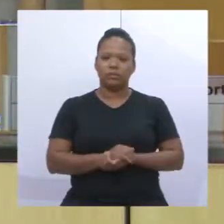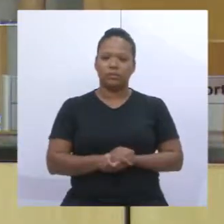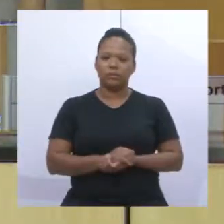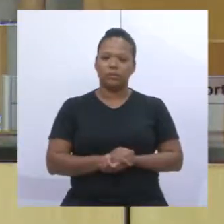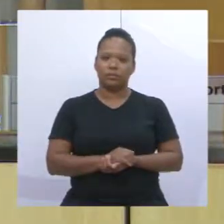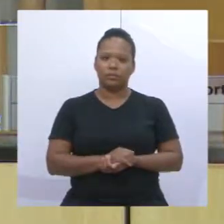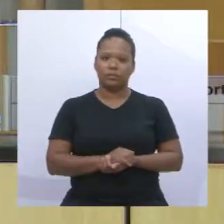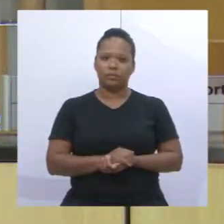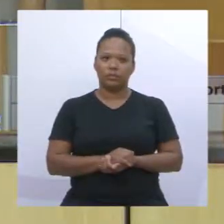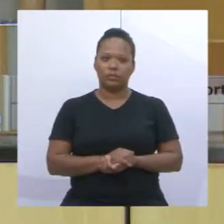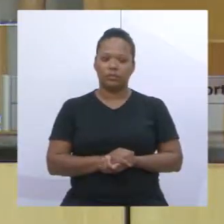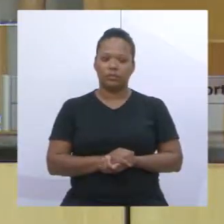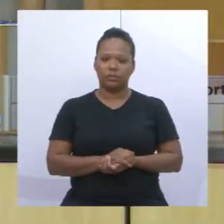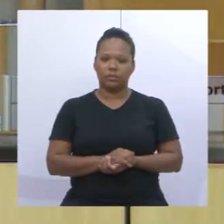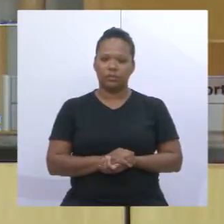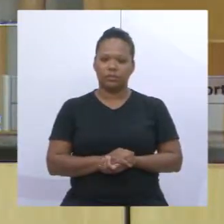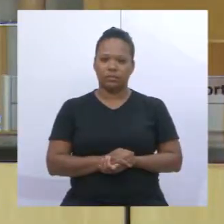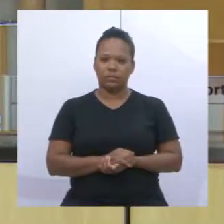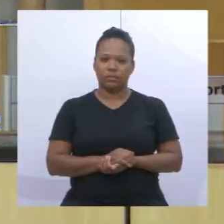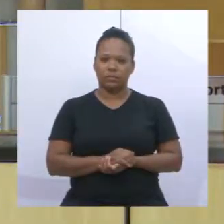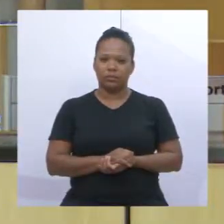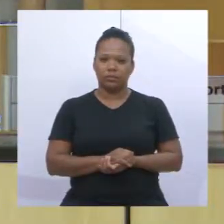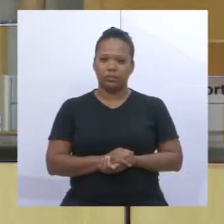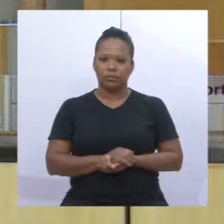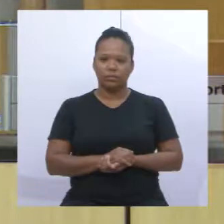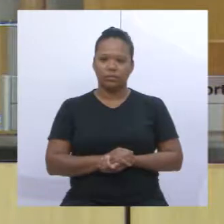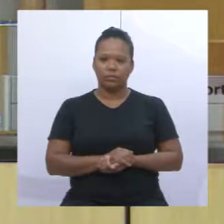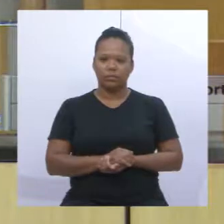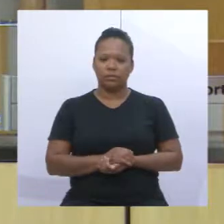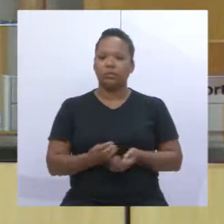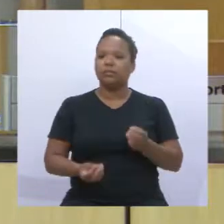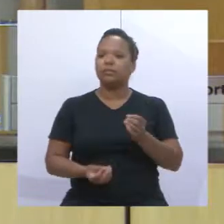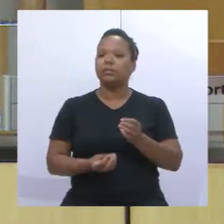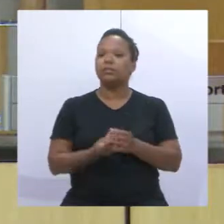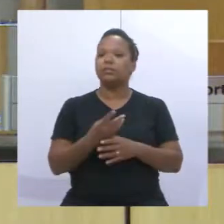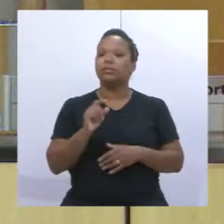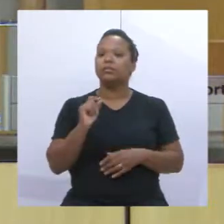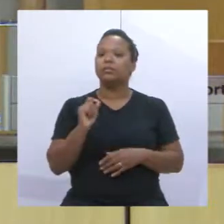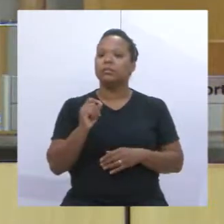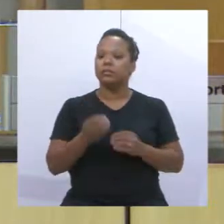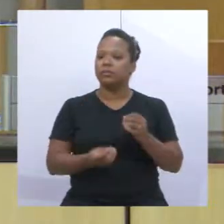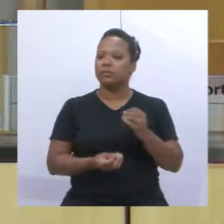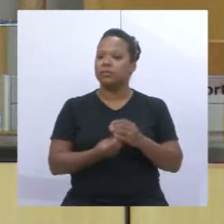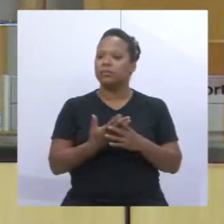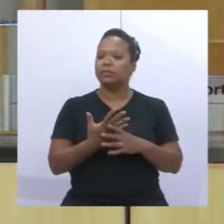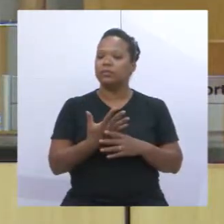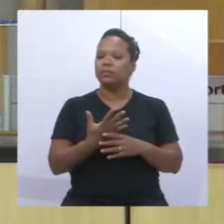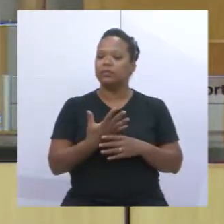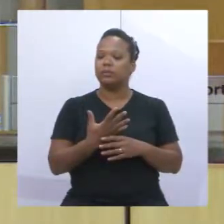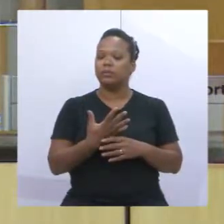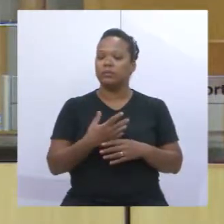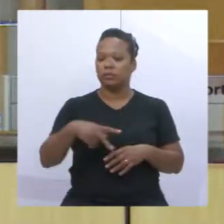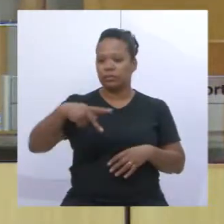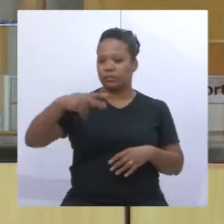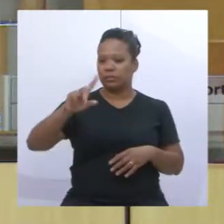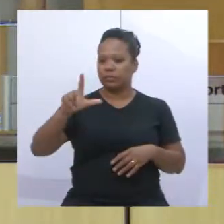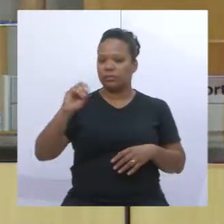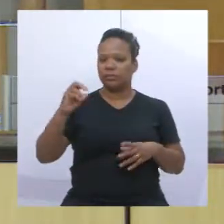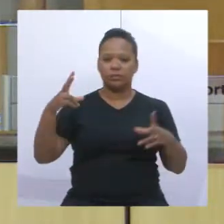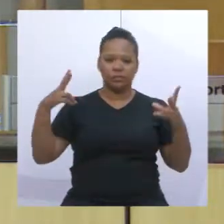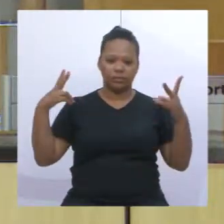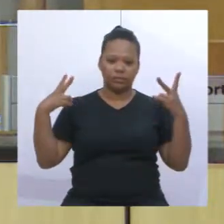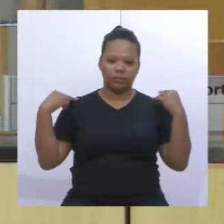do município de Jacareí. A autoria do projeto, vereador Paulinho dos